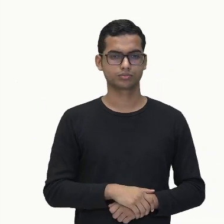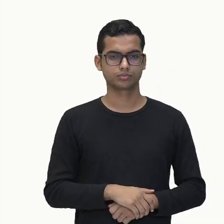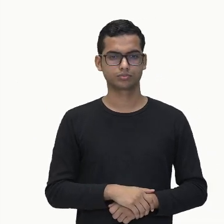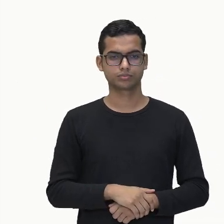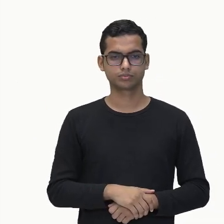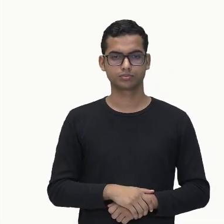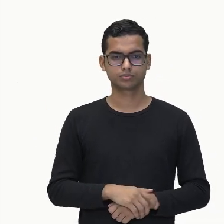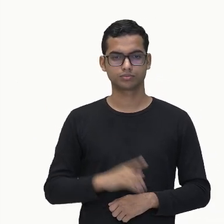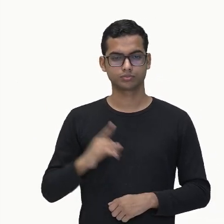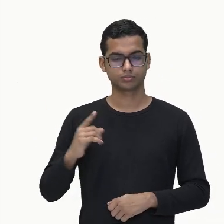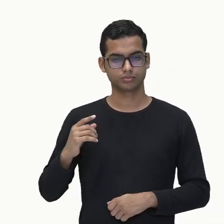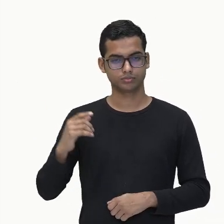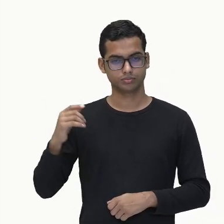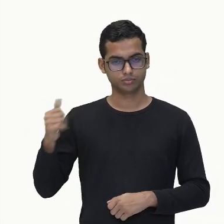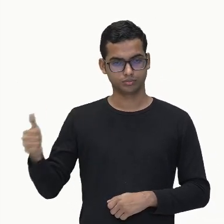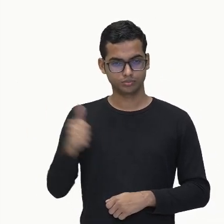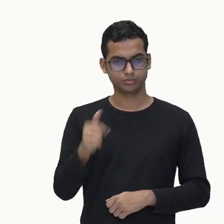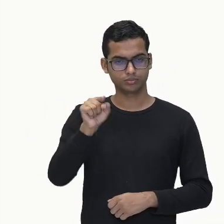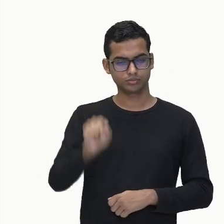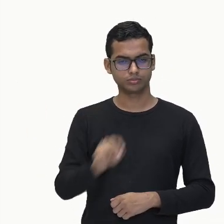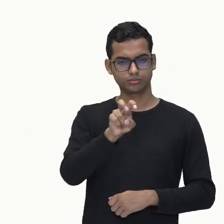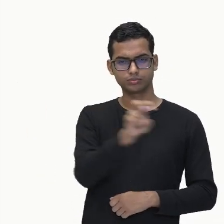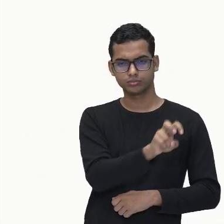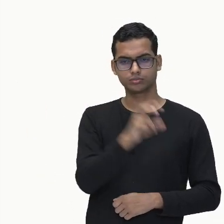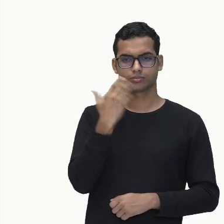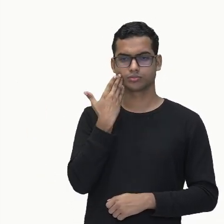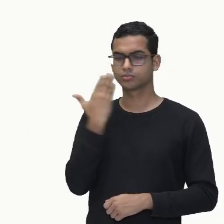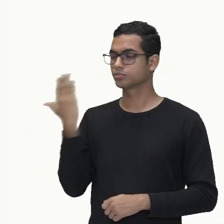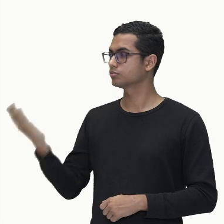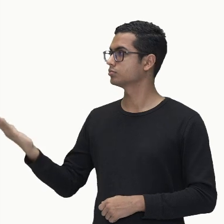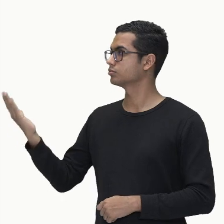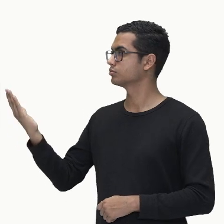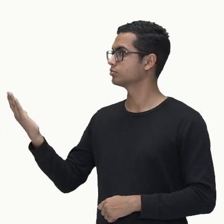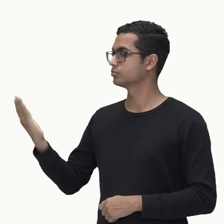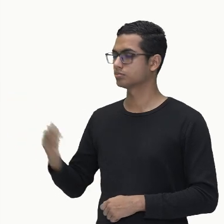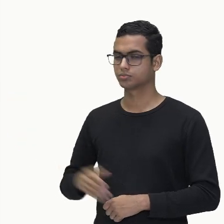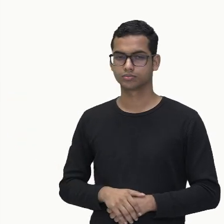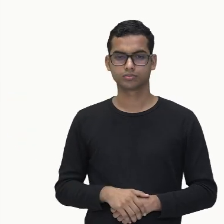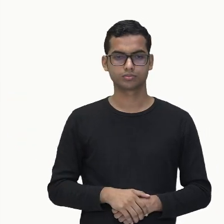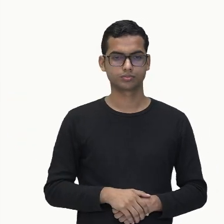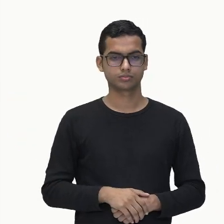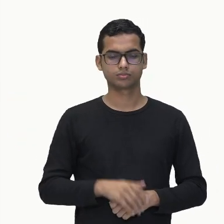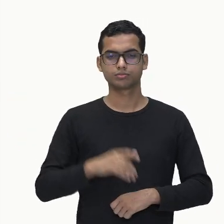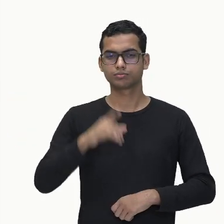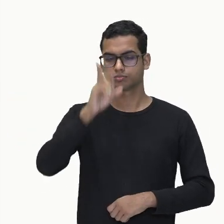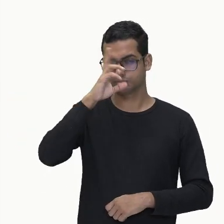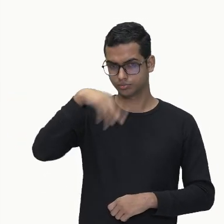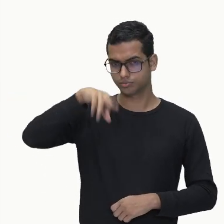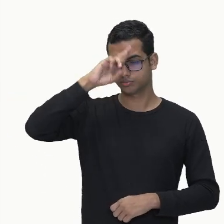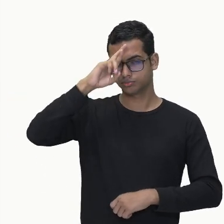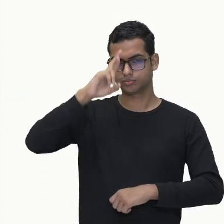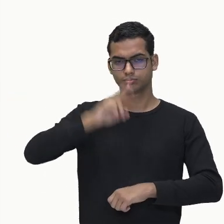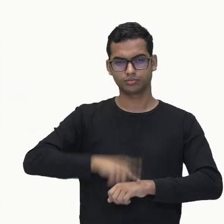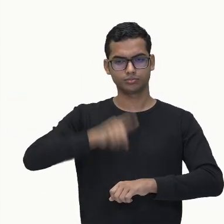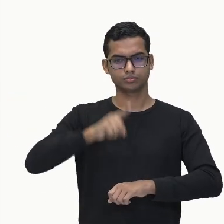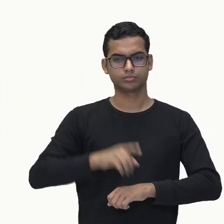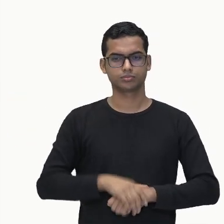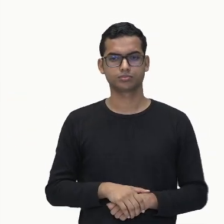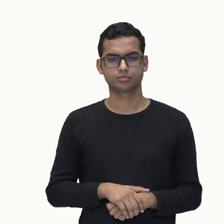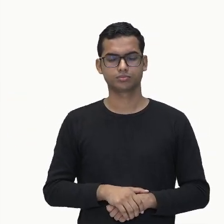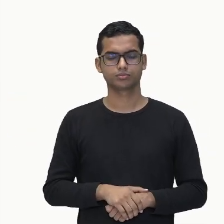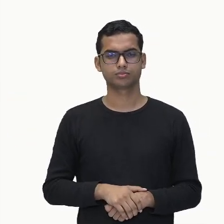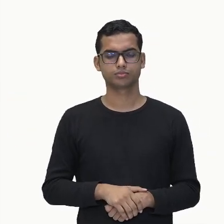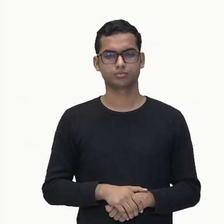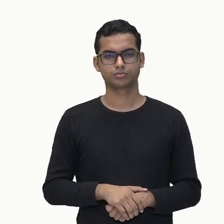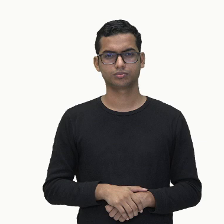1155 são 12-5 e 12 horas em pto 12 Son las 12